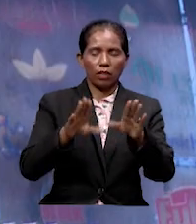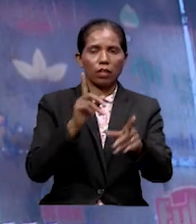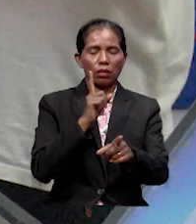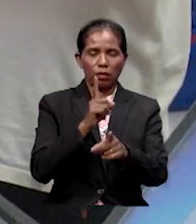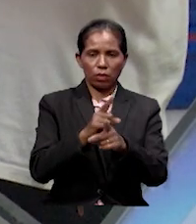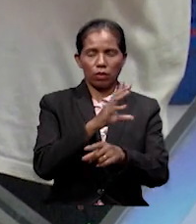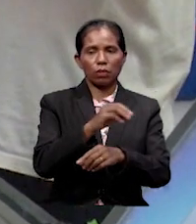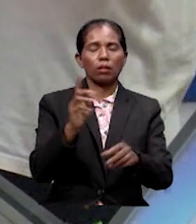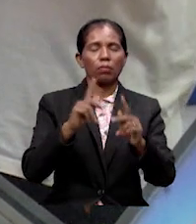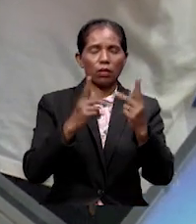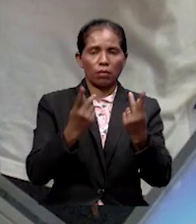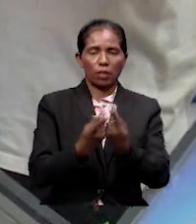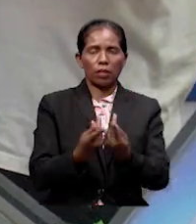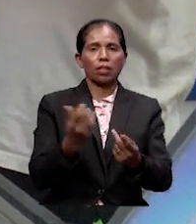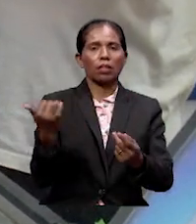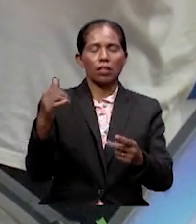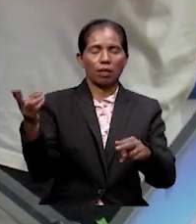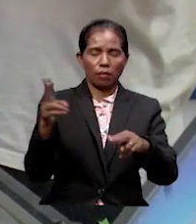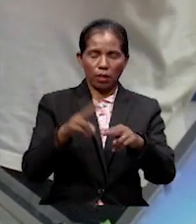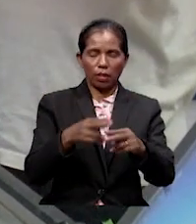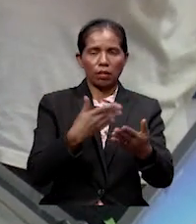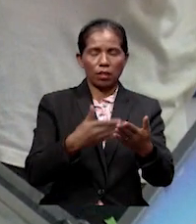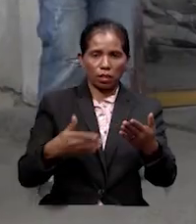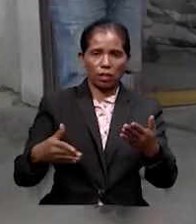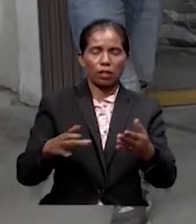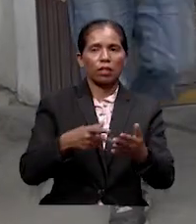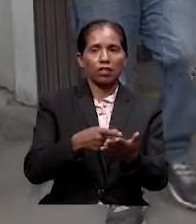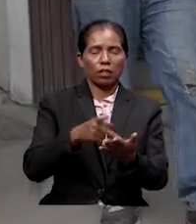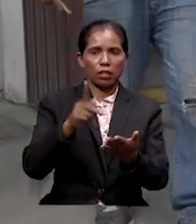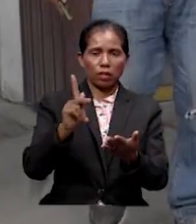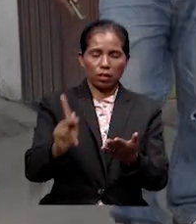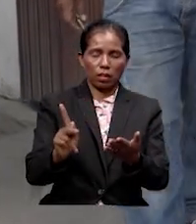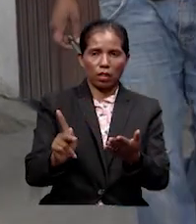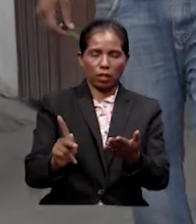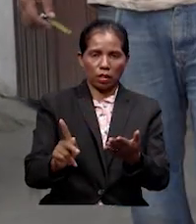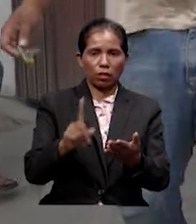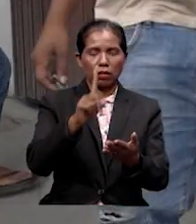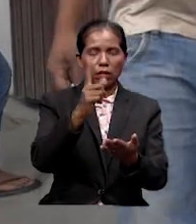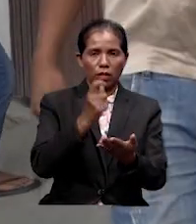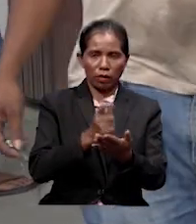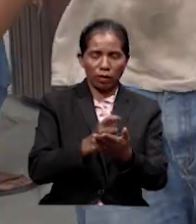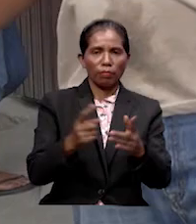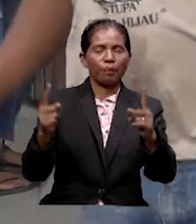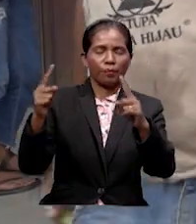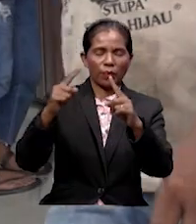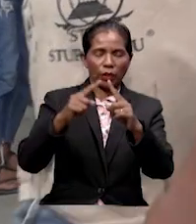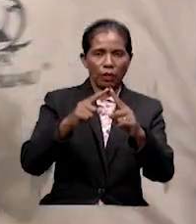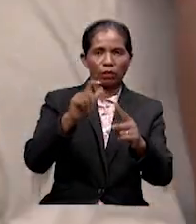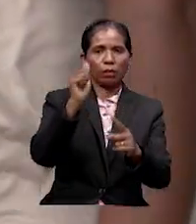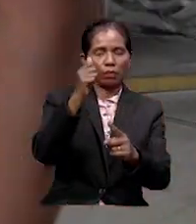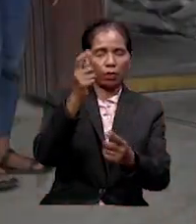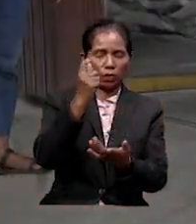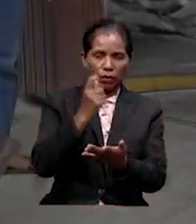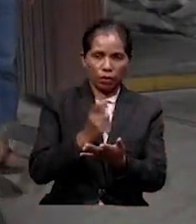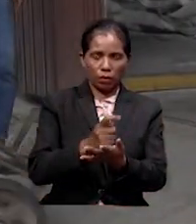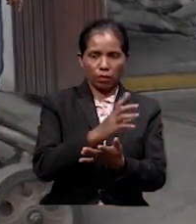sira nebe inventa sasang falling se multa minim husi dolar riung ida to dolar riung sanulu no